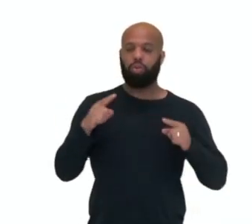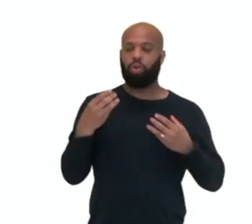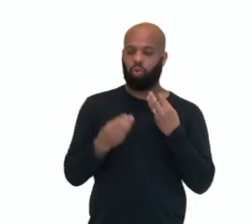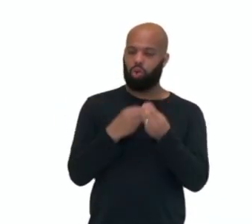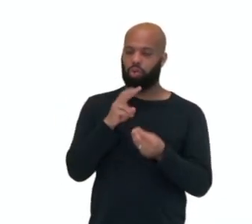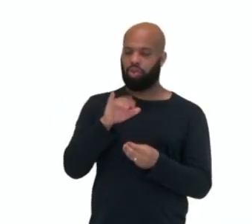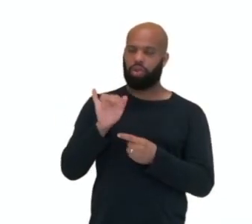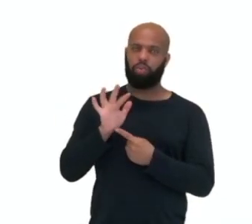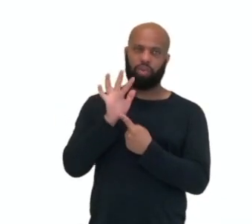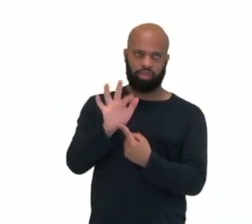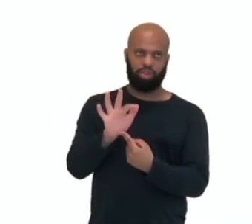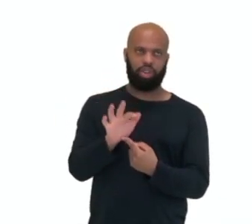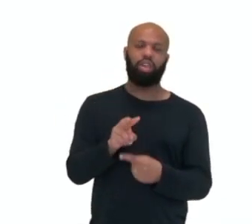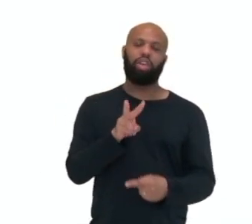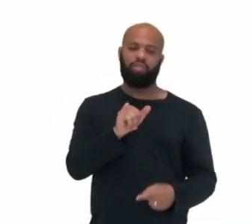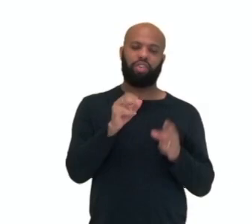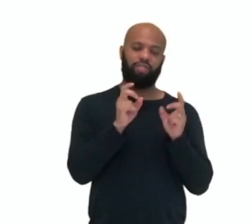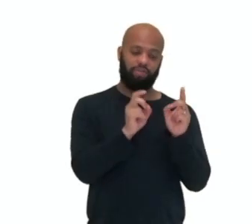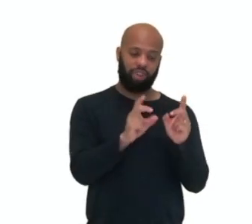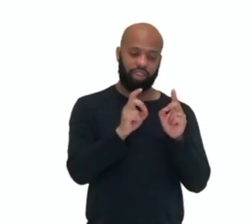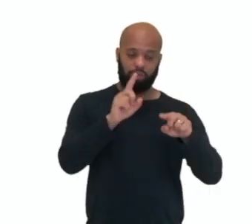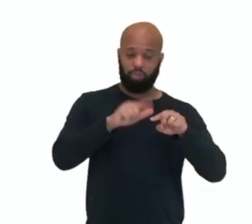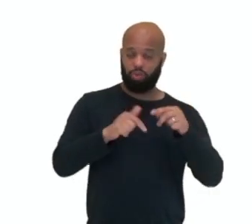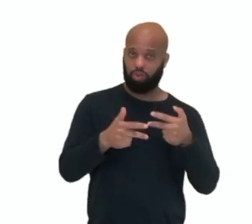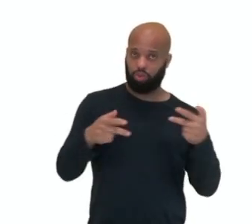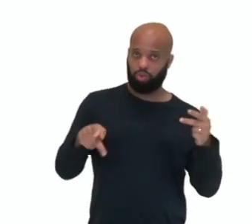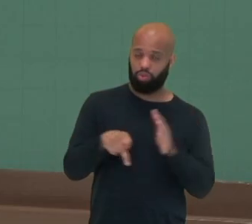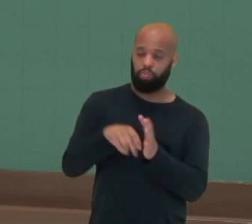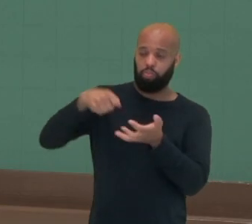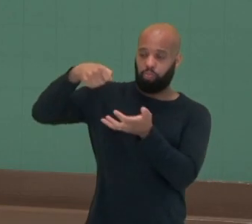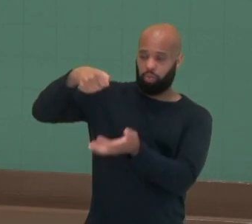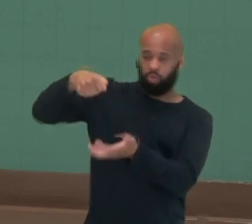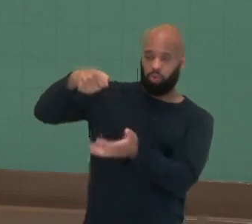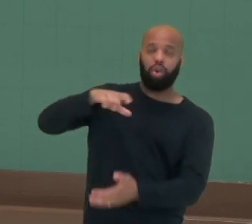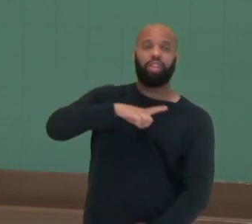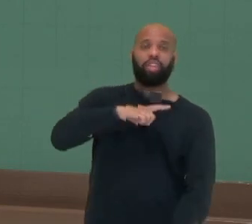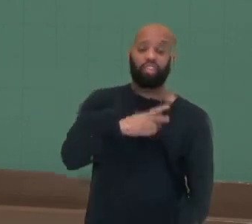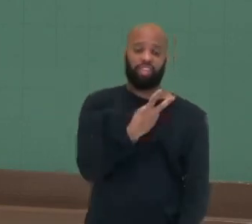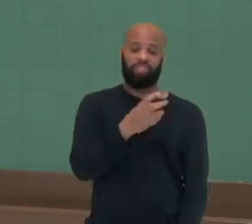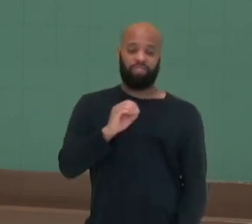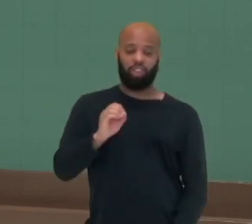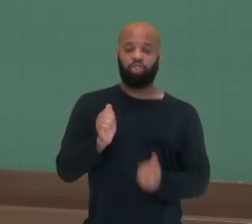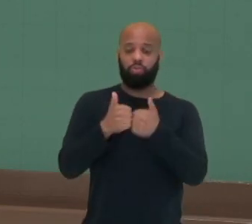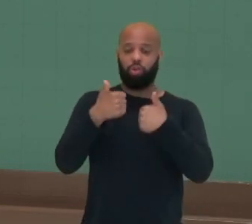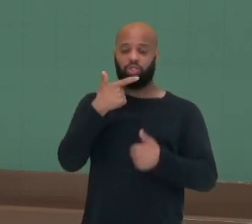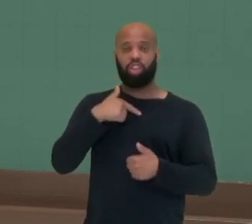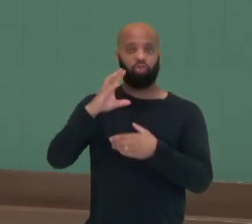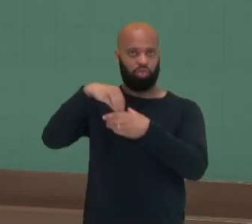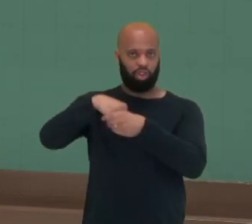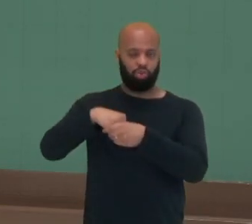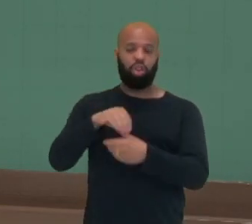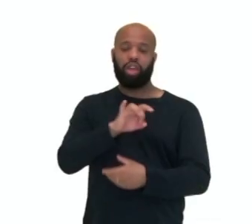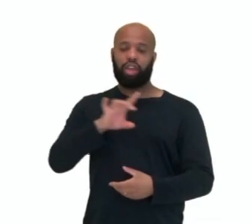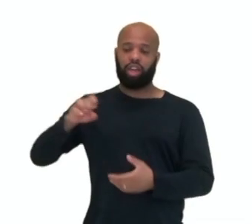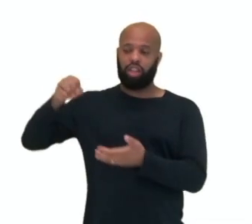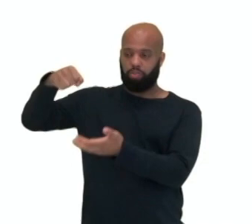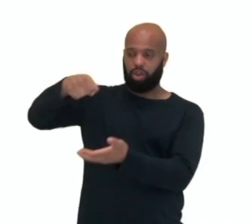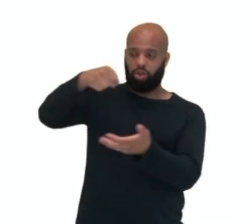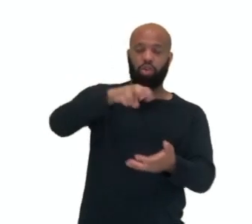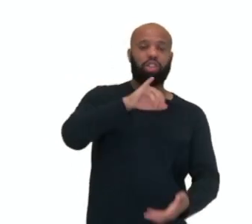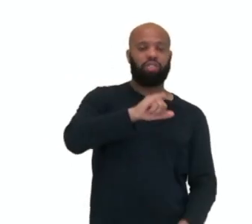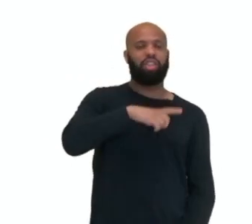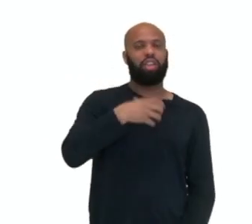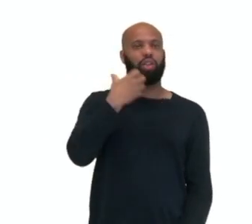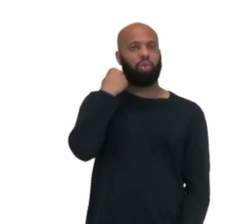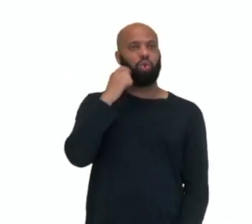esse produto? Ela vai vender o produto em pacotes que tem 20 unidades. E em cada pacote ela tiver um